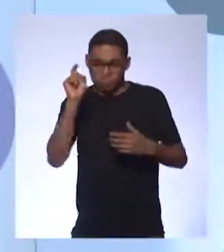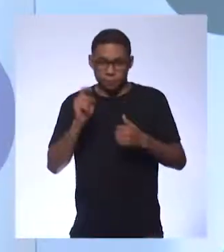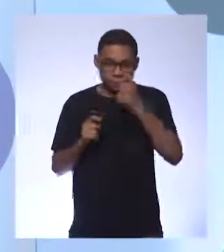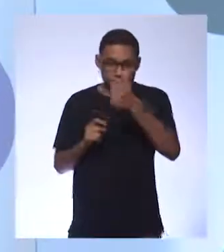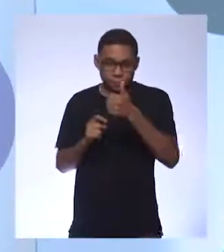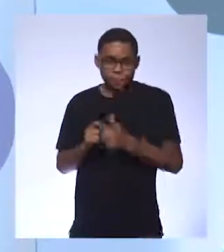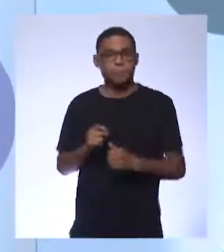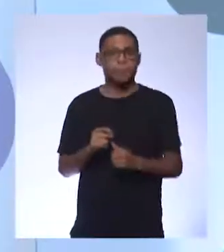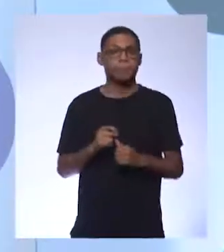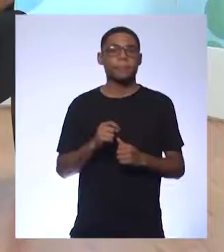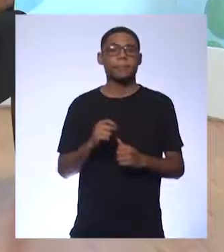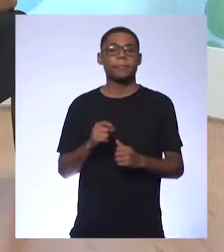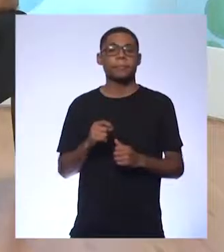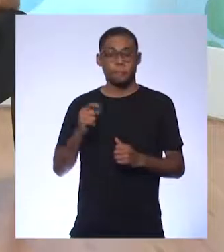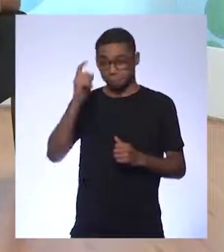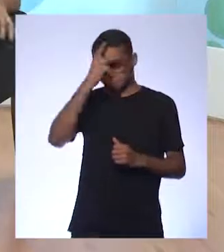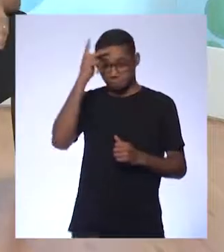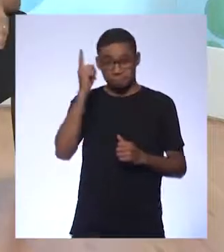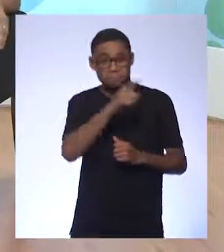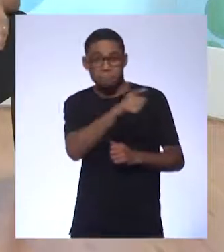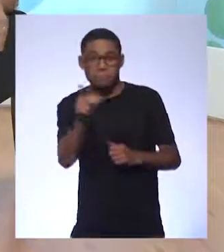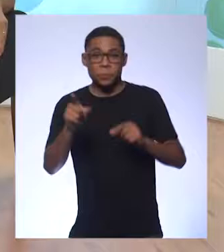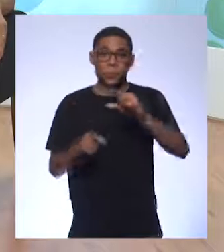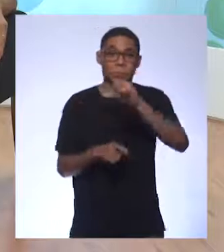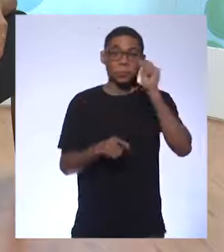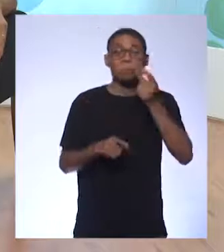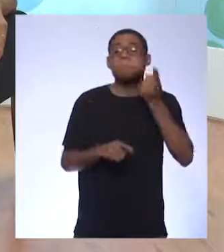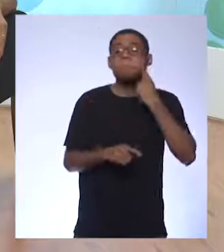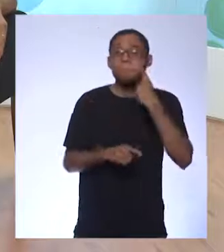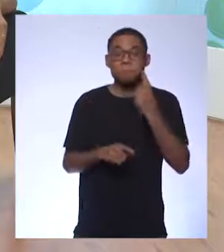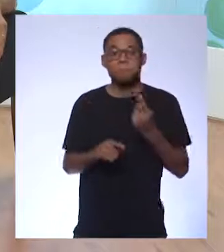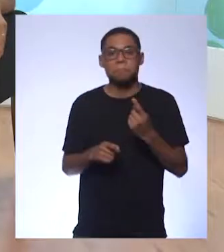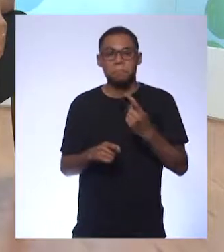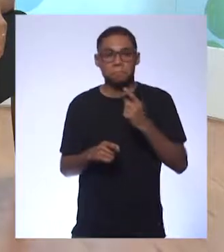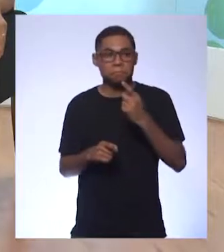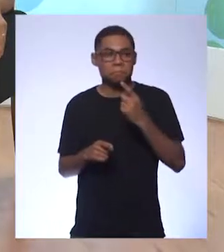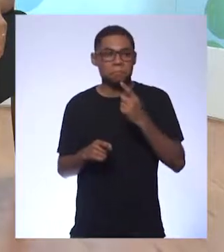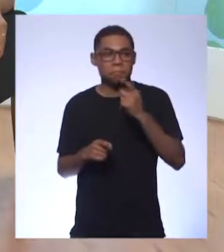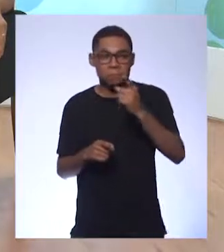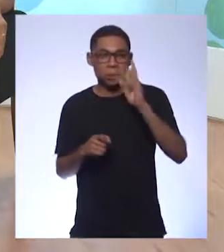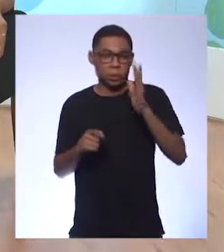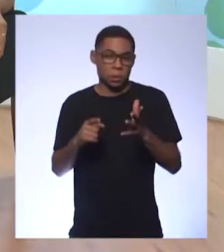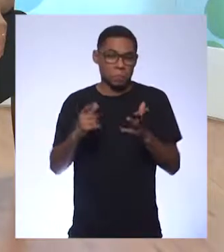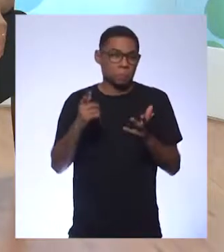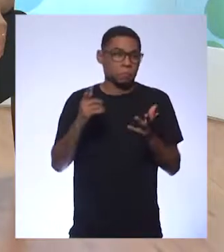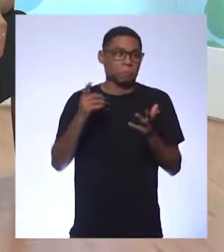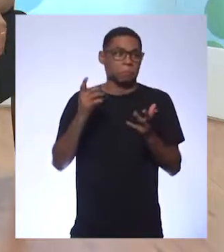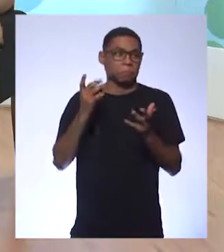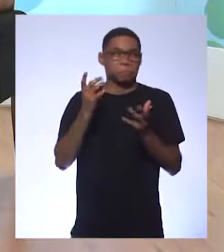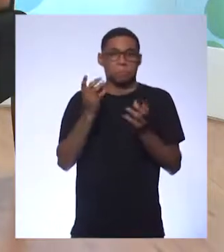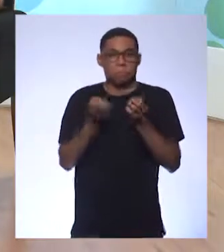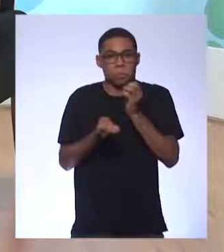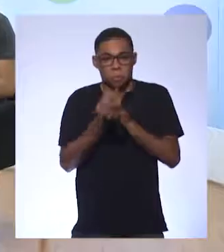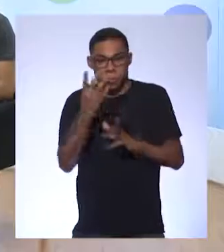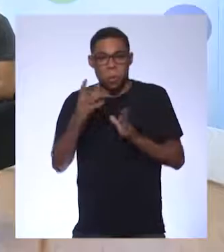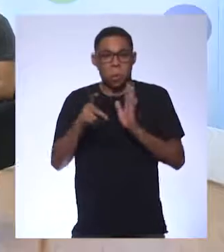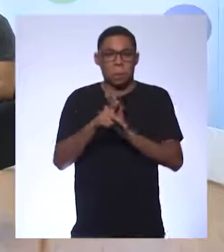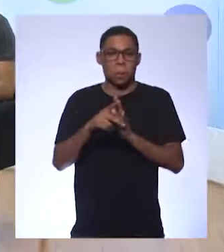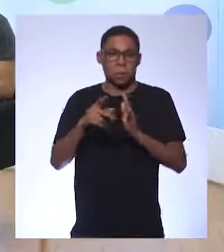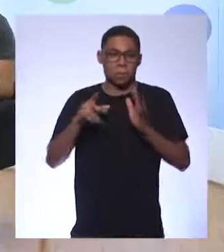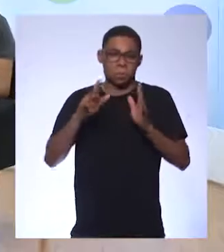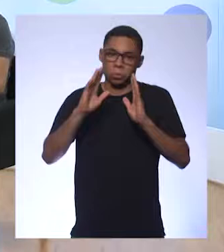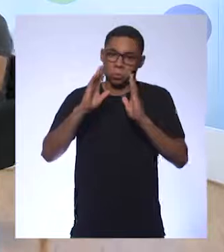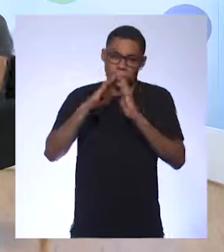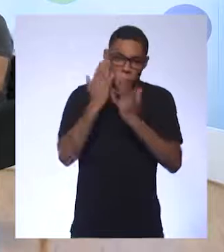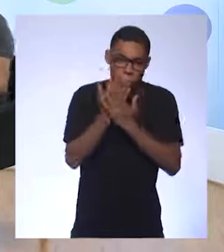turma. A produção que vai escolher e você vai me responder se você já trabalhou com algum processo de criação na escola,